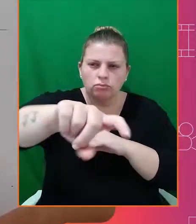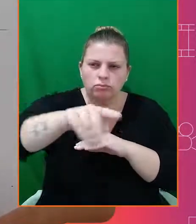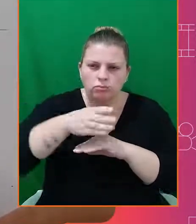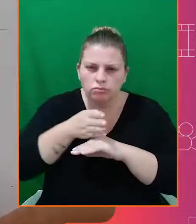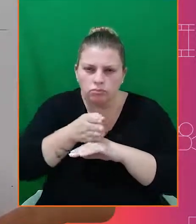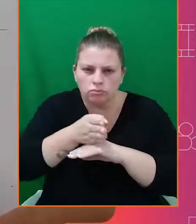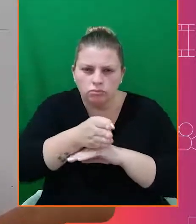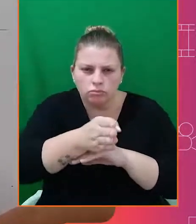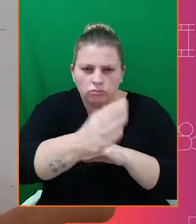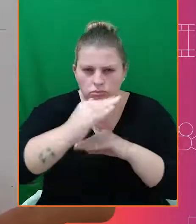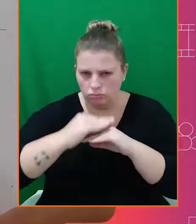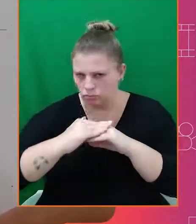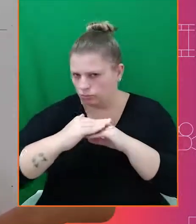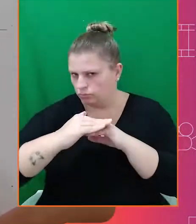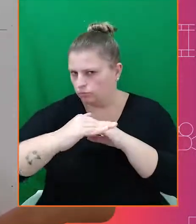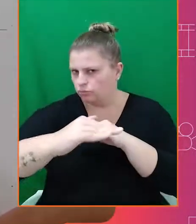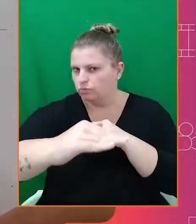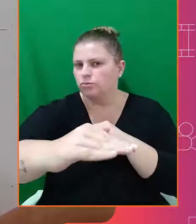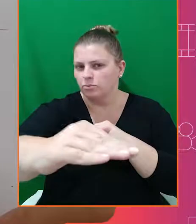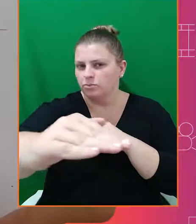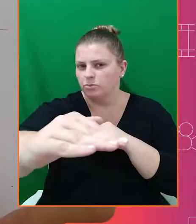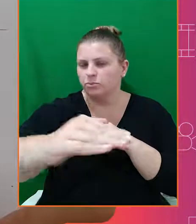de fuga ou ao horizonte.